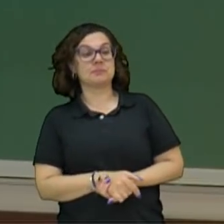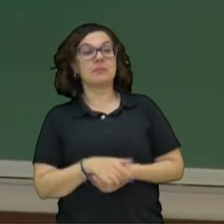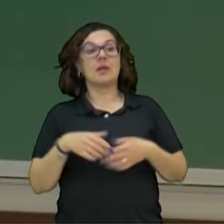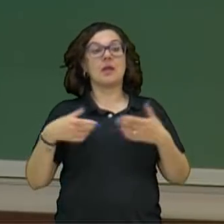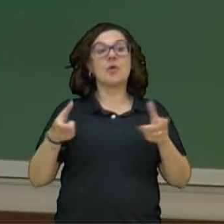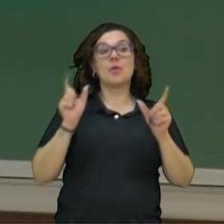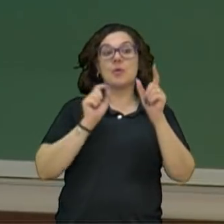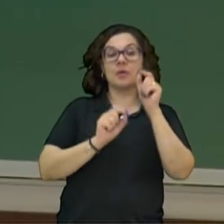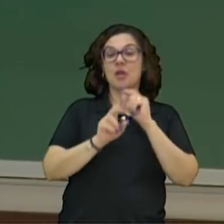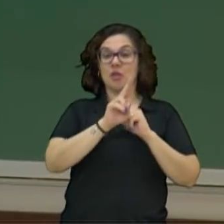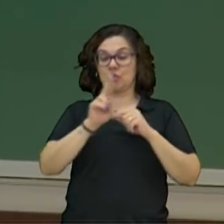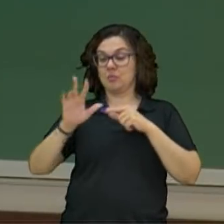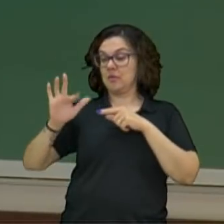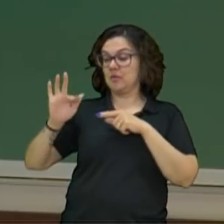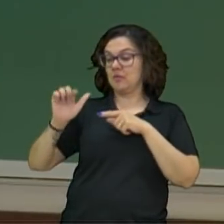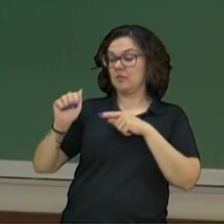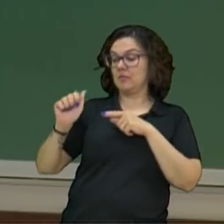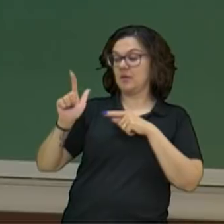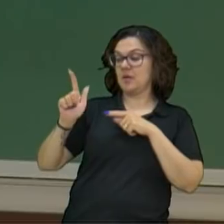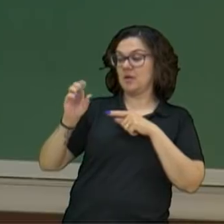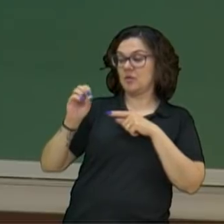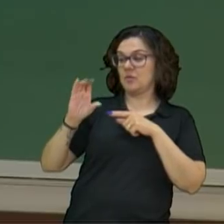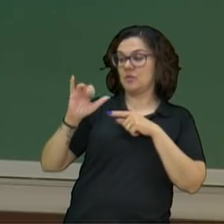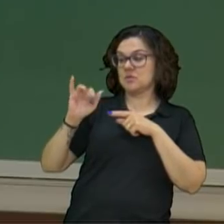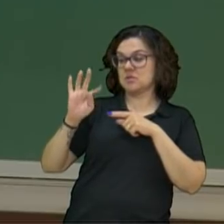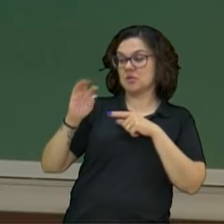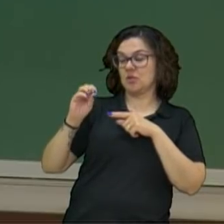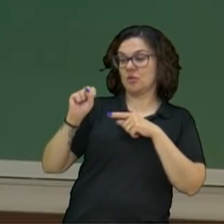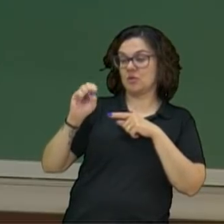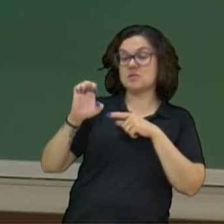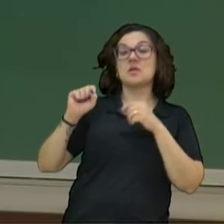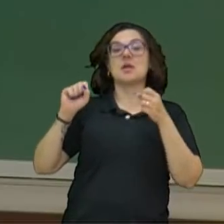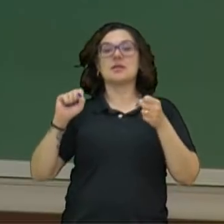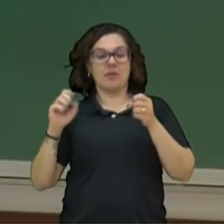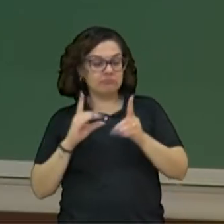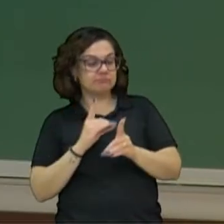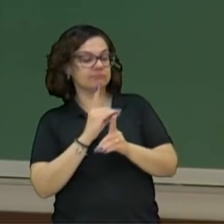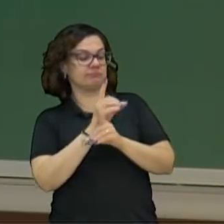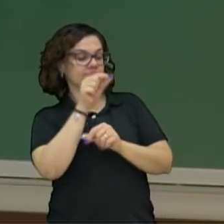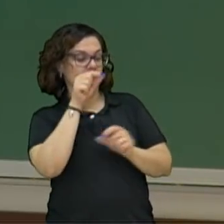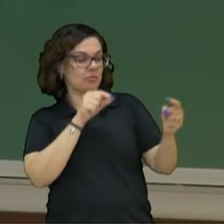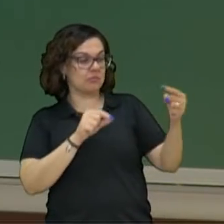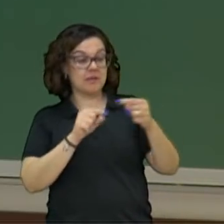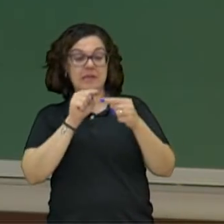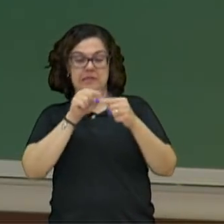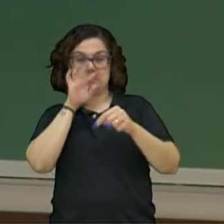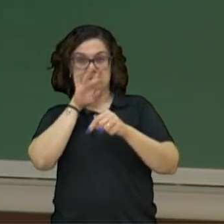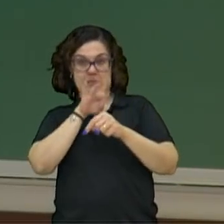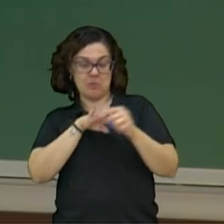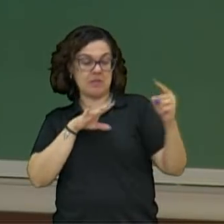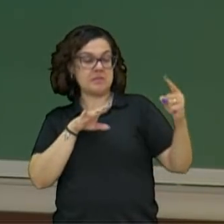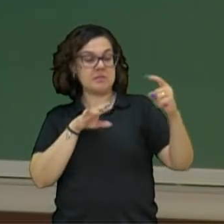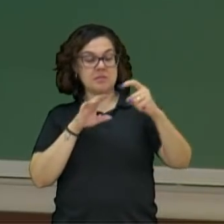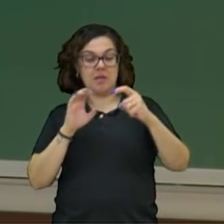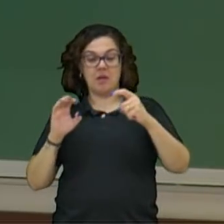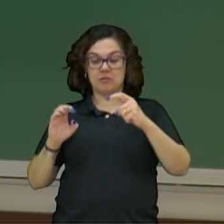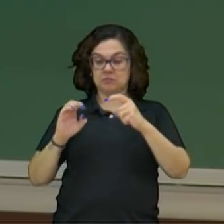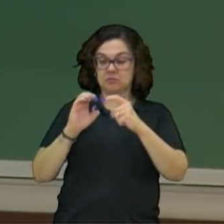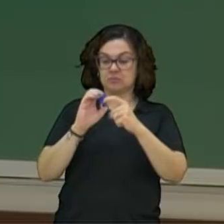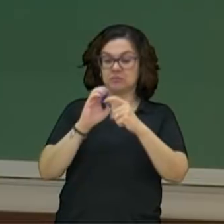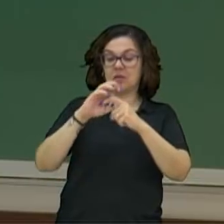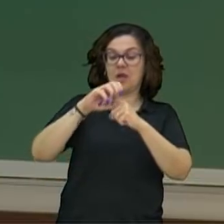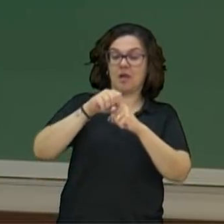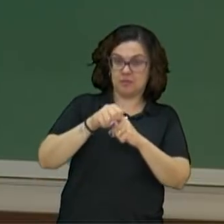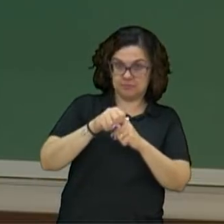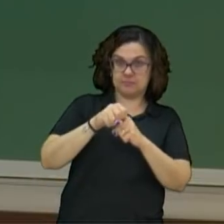que é a fagocitose, né? Identificar, englobar aquele agente patogênico, né? E